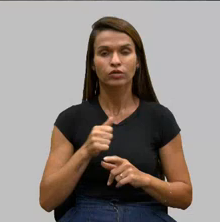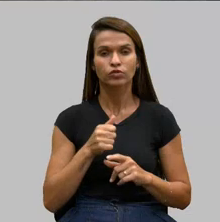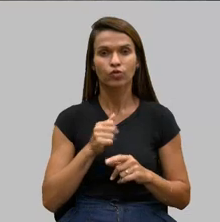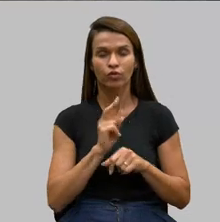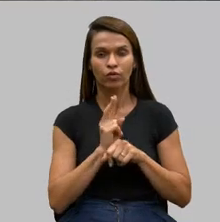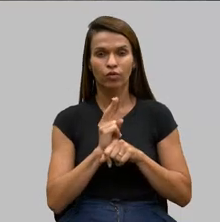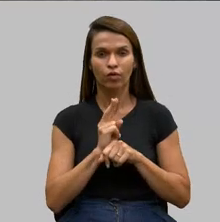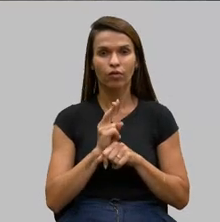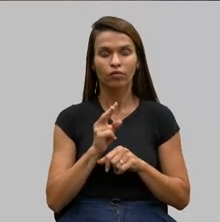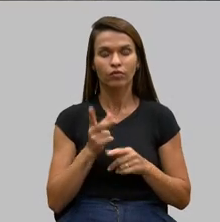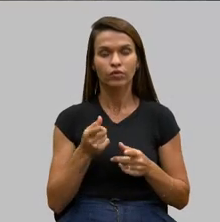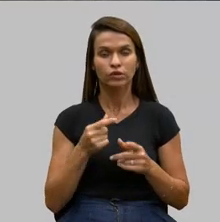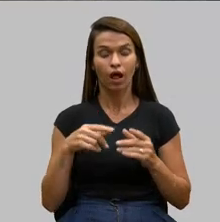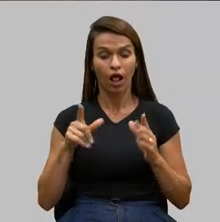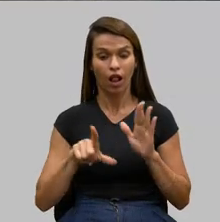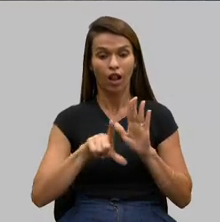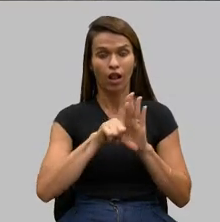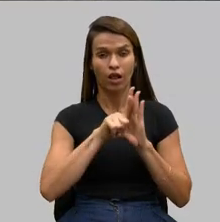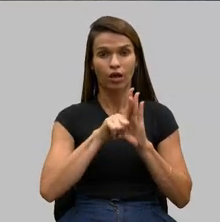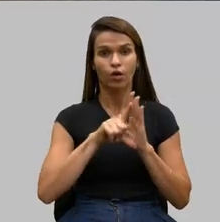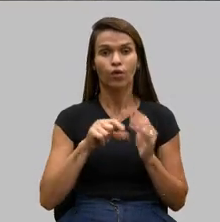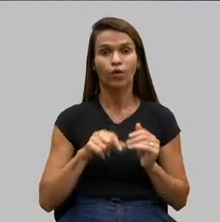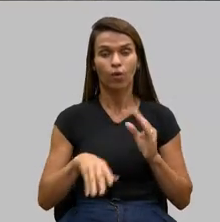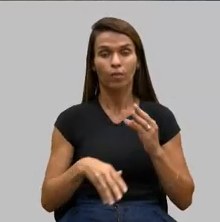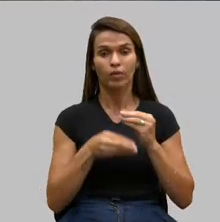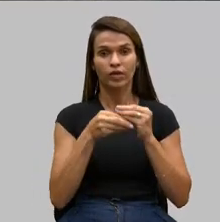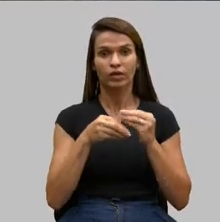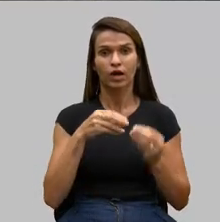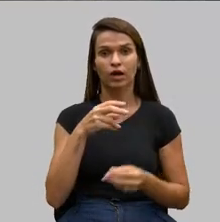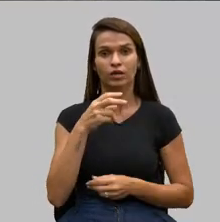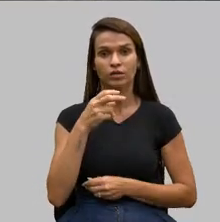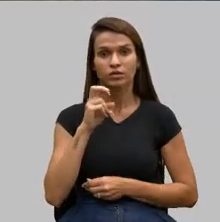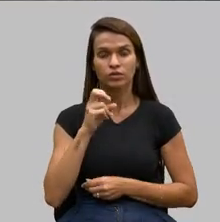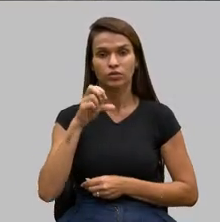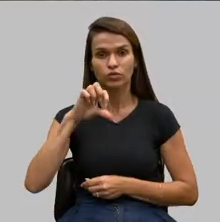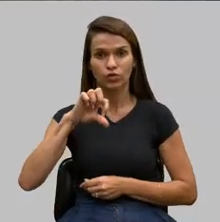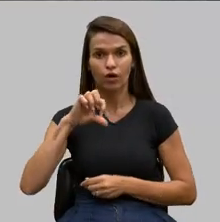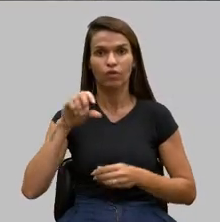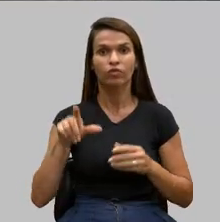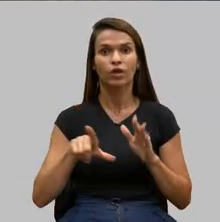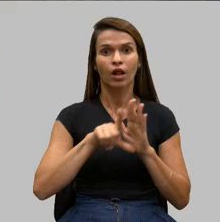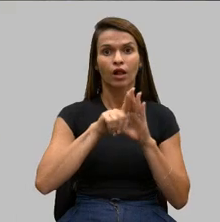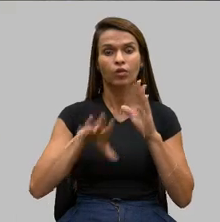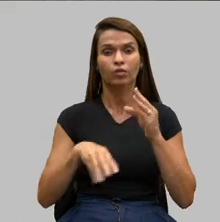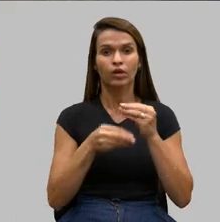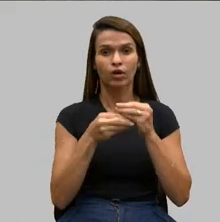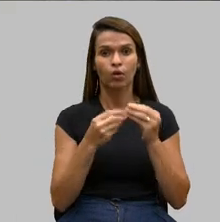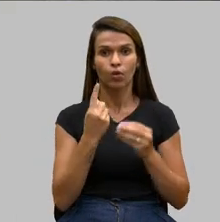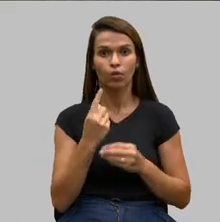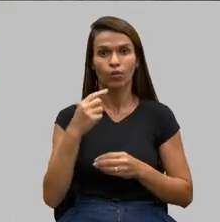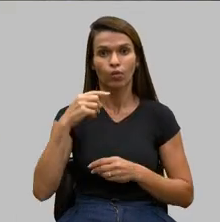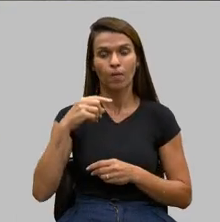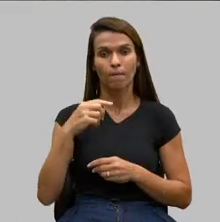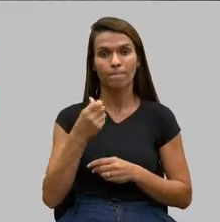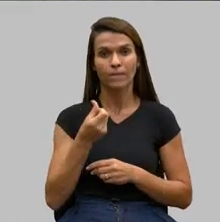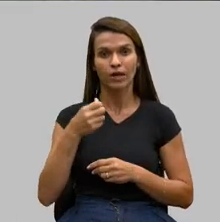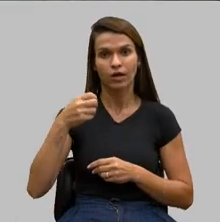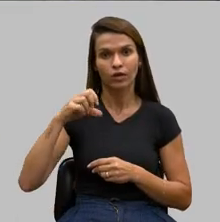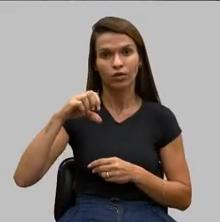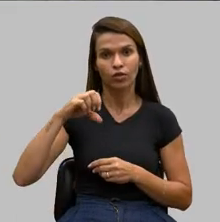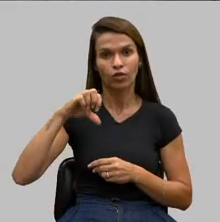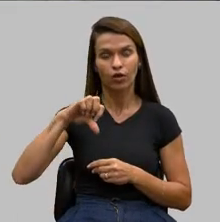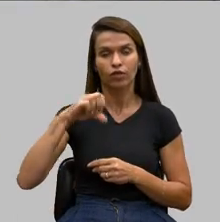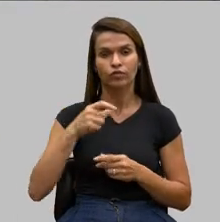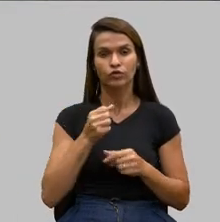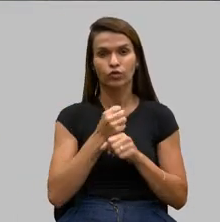vista o disposto na lei complementar 159 na lei complementar 178 e na lei complementar 18 2022 ou seja tanto o projeto